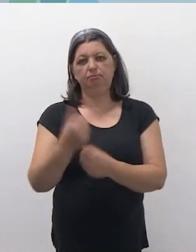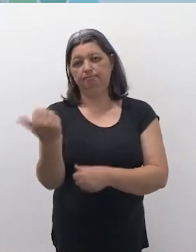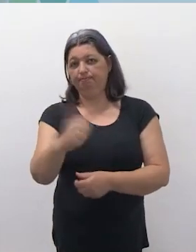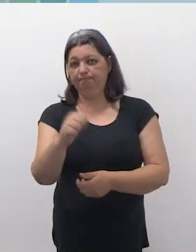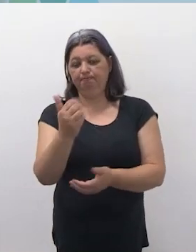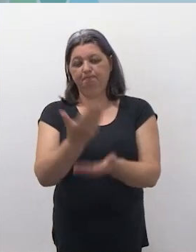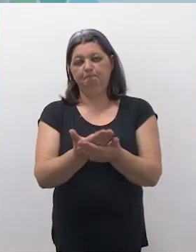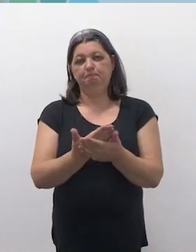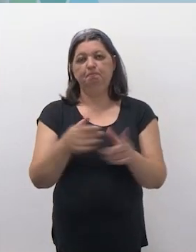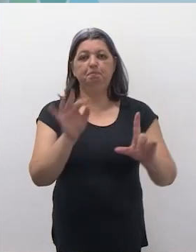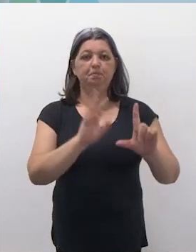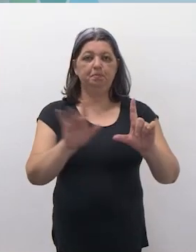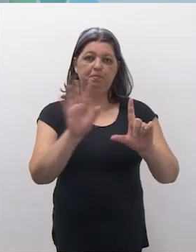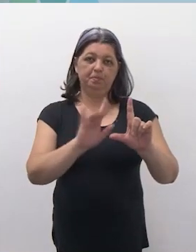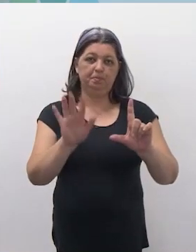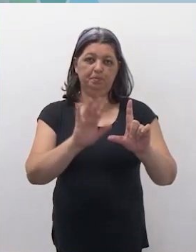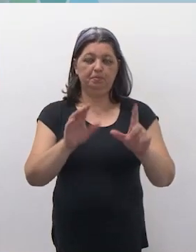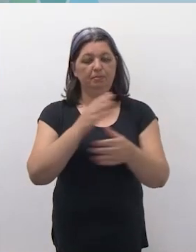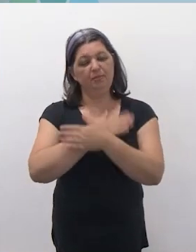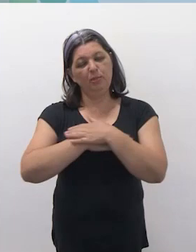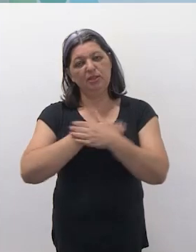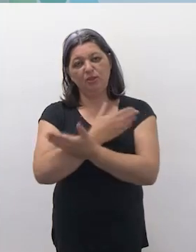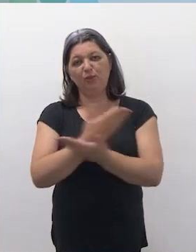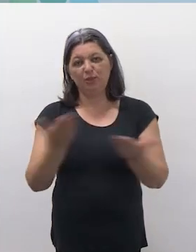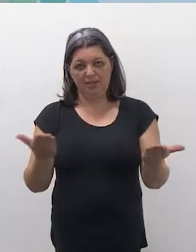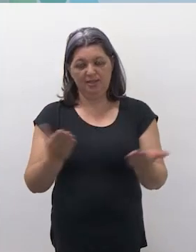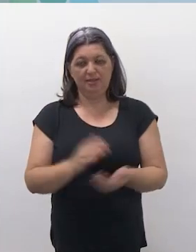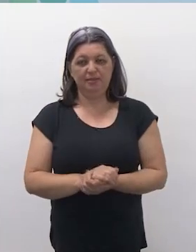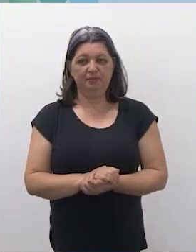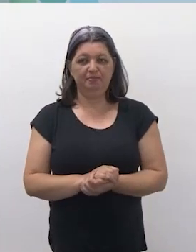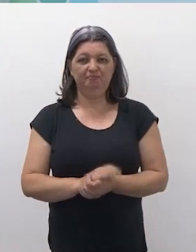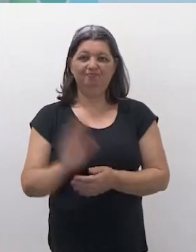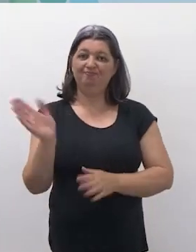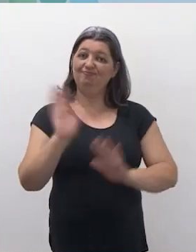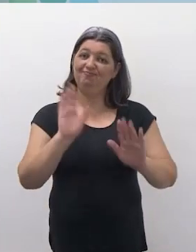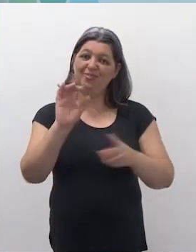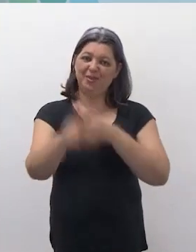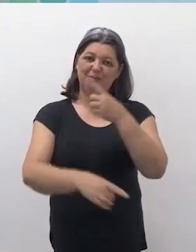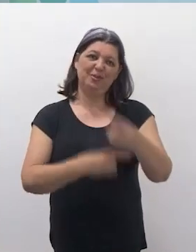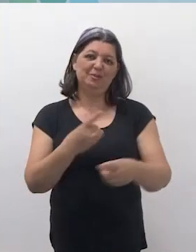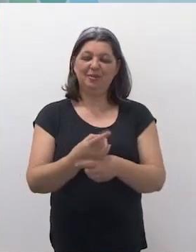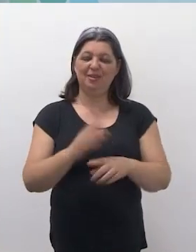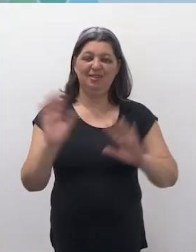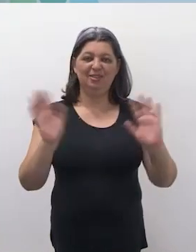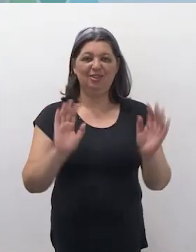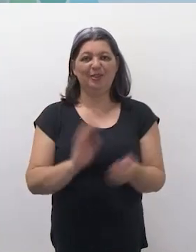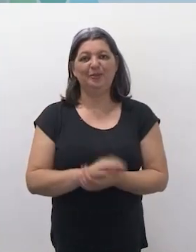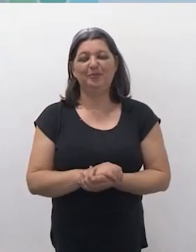aí no QR Code. E é sempre um prazer estar com vocês aqui, né, Ti? Até a próxima aula. Até a próxima. Valeu!